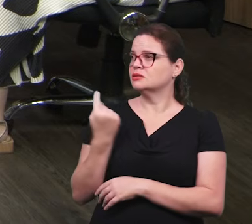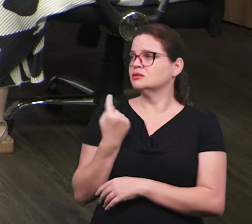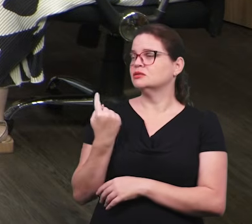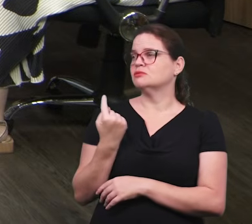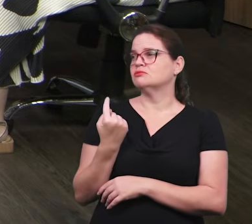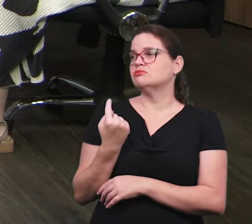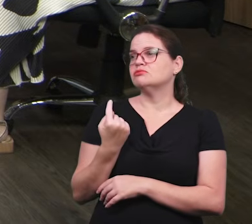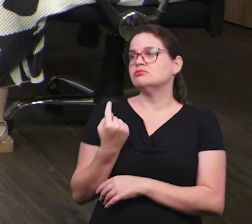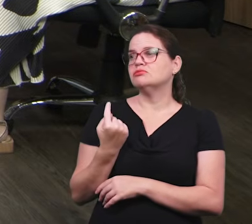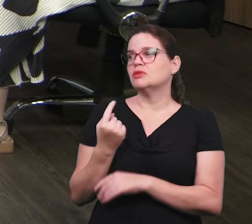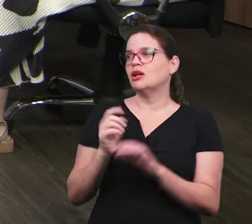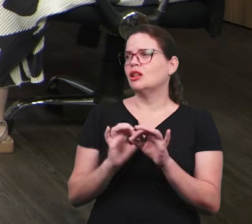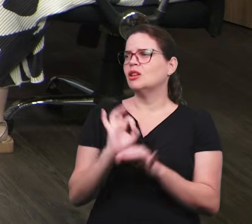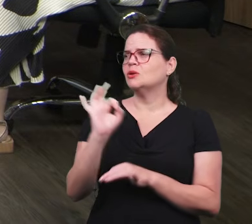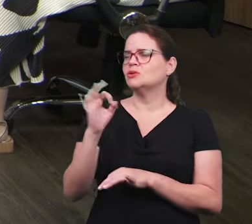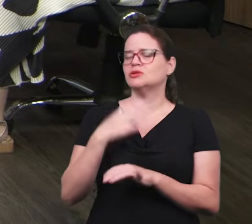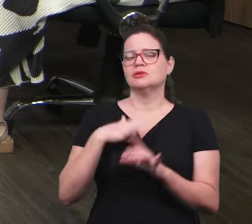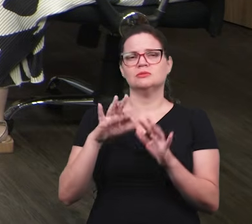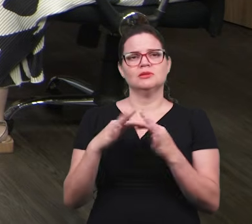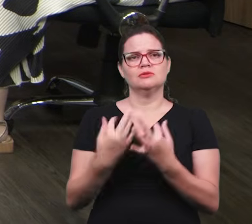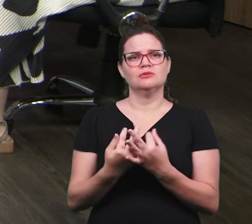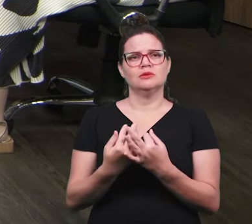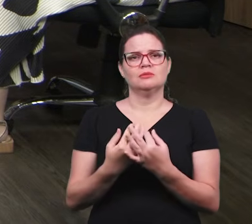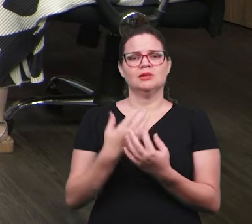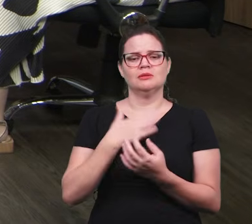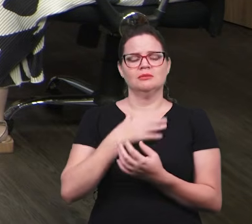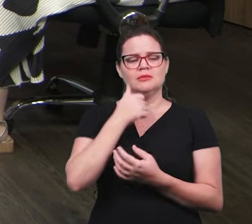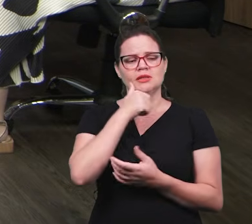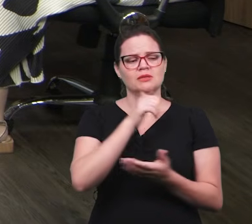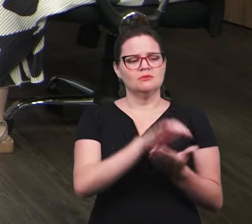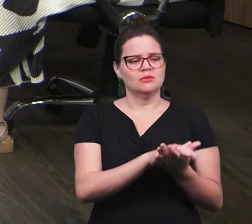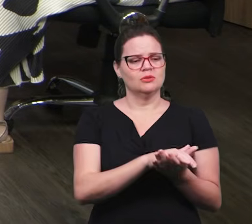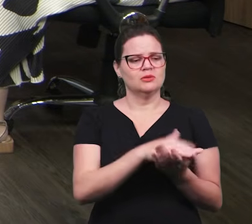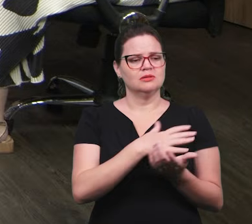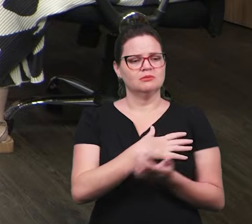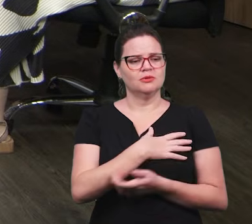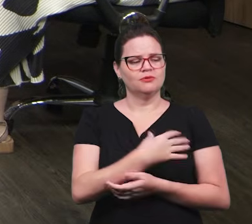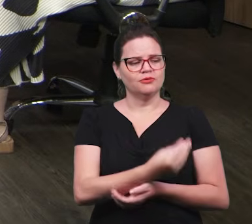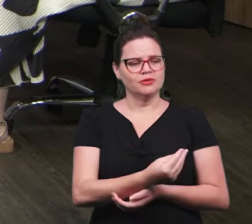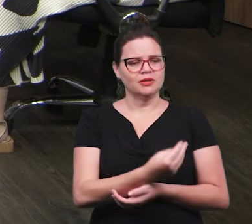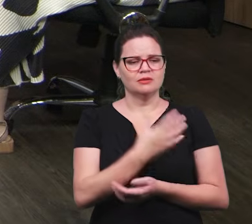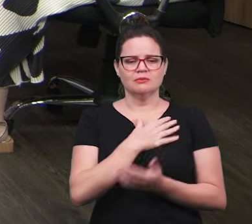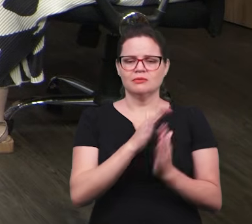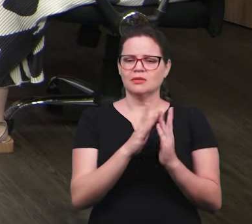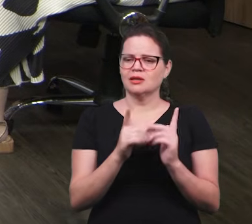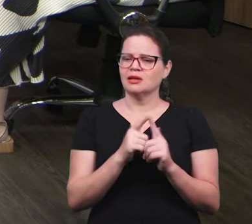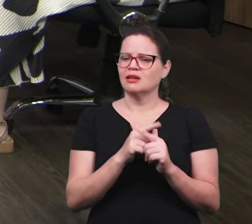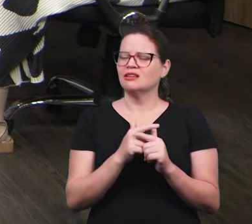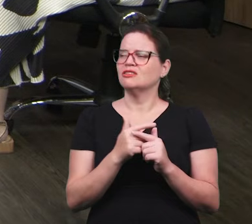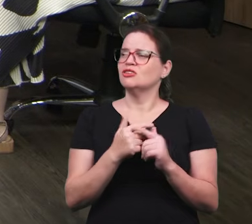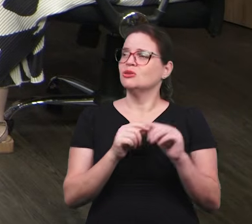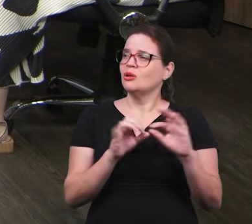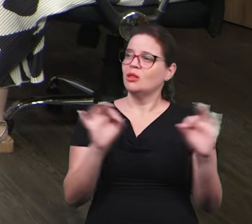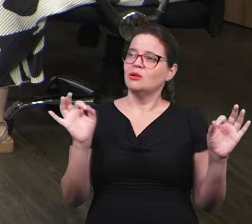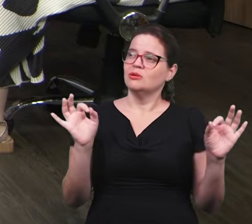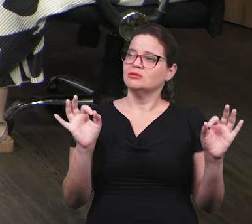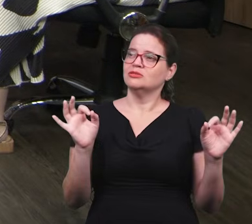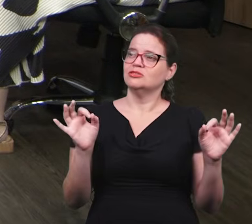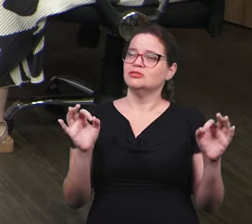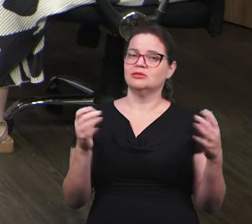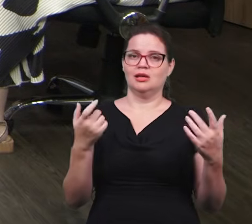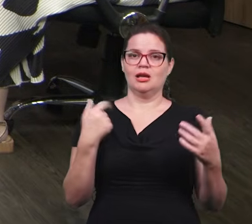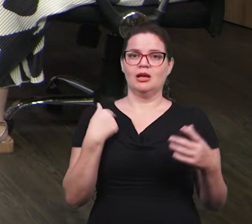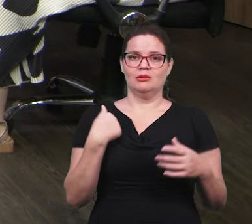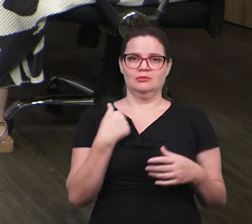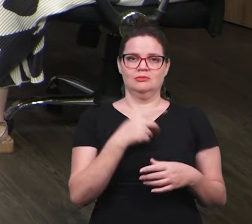Senhor. Longe da minha família, da minha esposa, dos meus filhos, da minha igreja. Né? Estava ali cuidando de uma